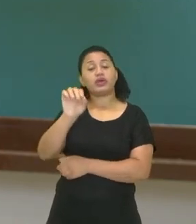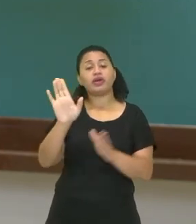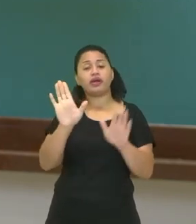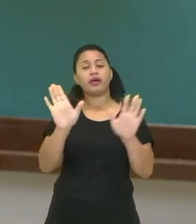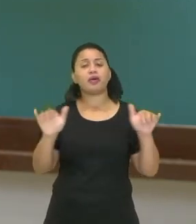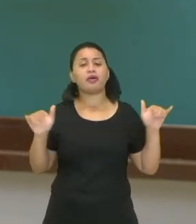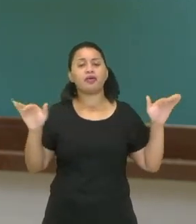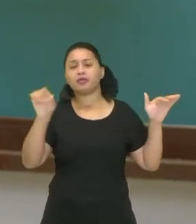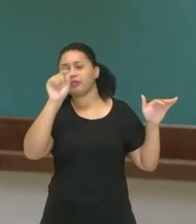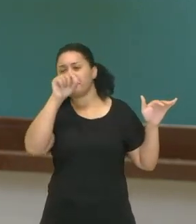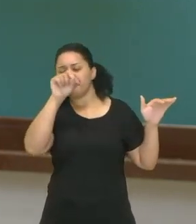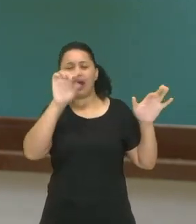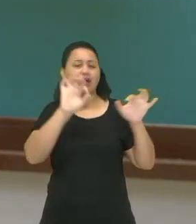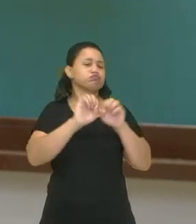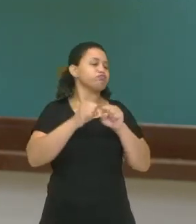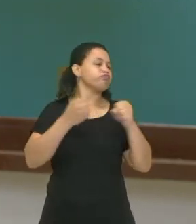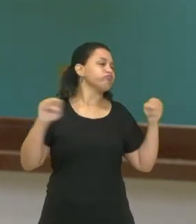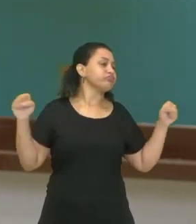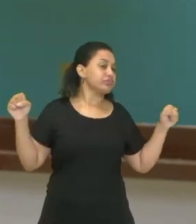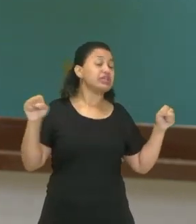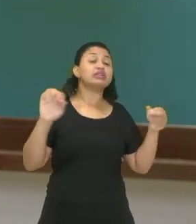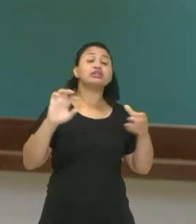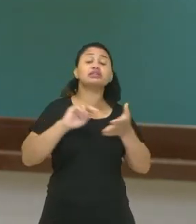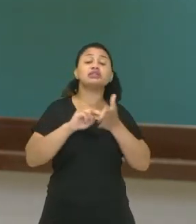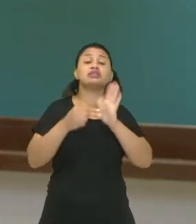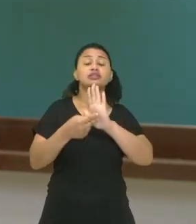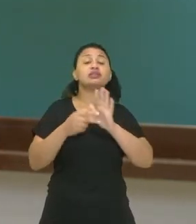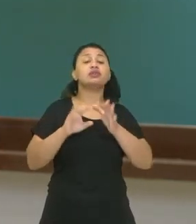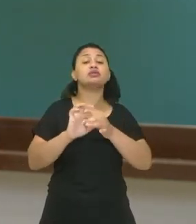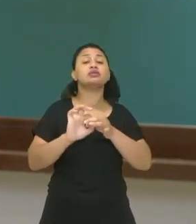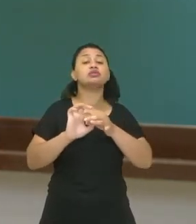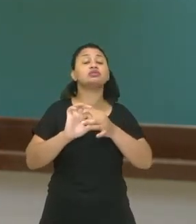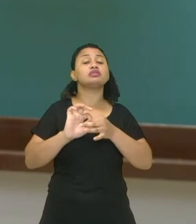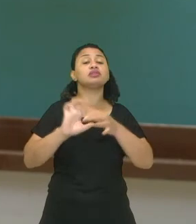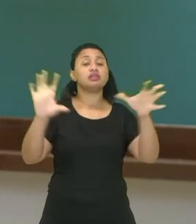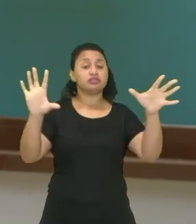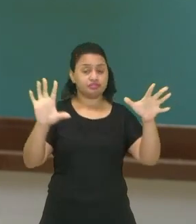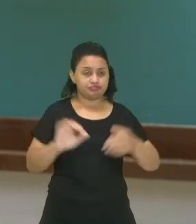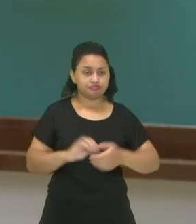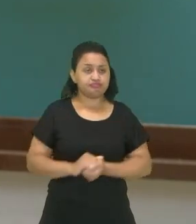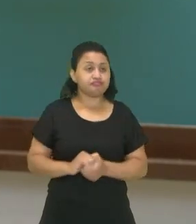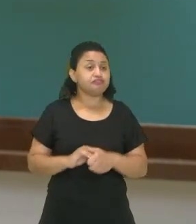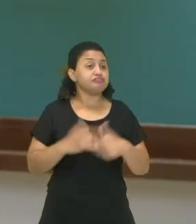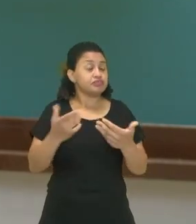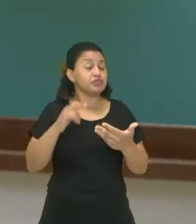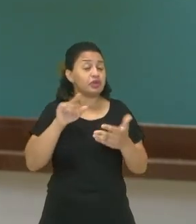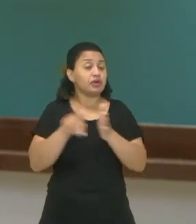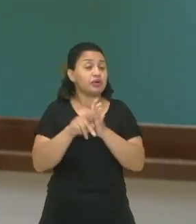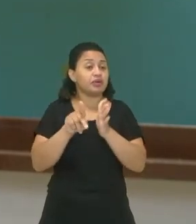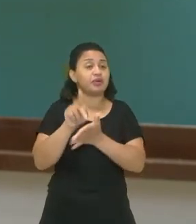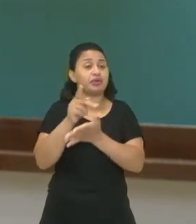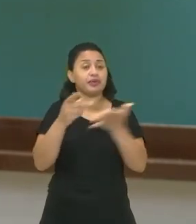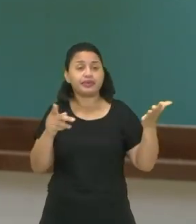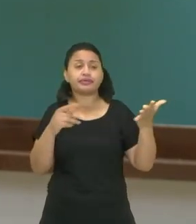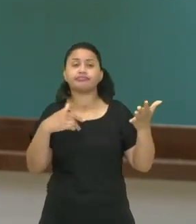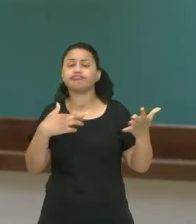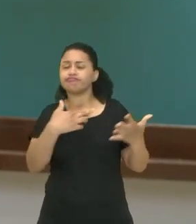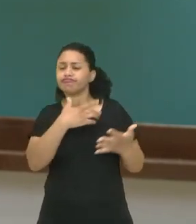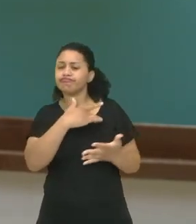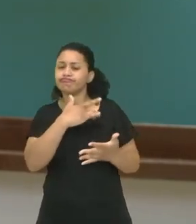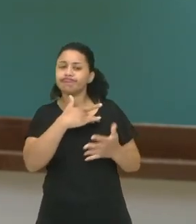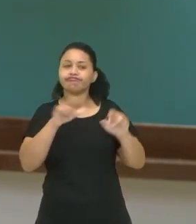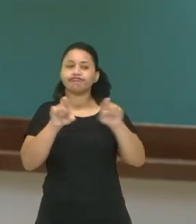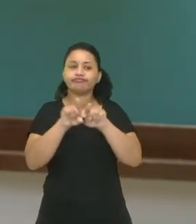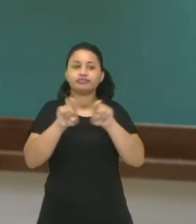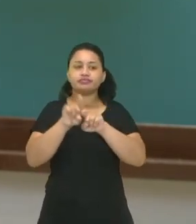Então, esse nome foi atribuído à vertente social e abolicionista da poesia romântica. É conhecido também como